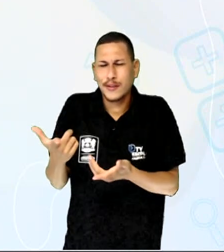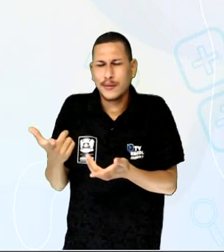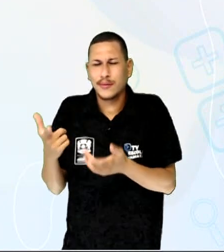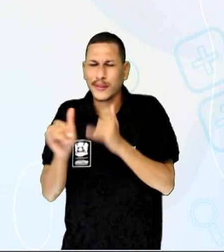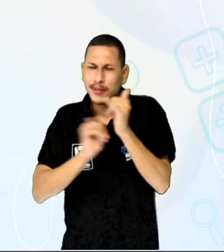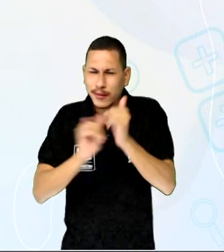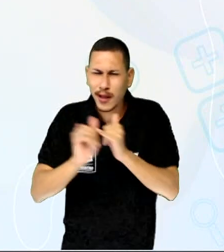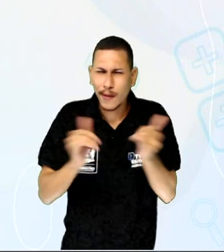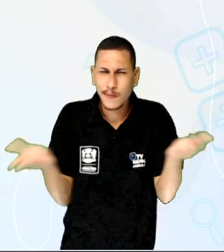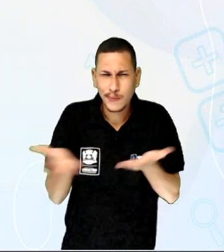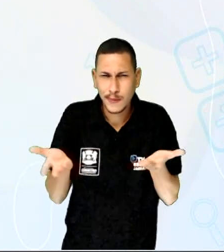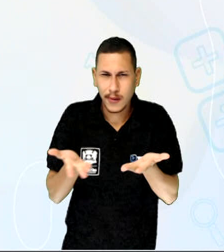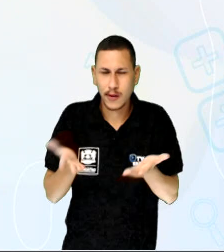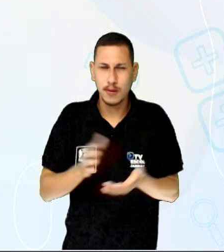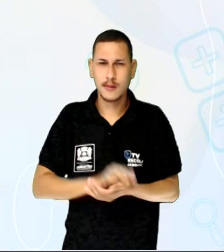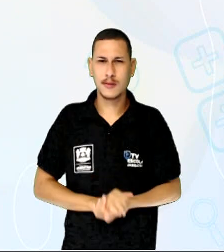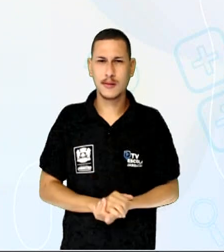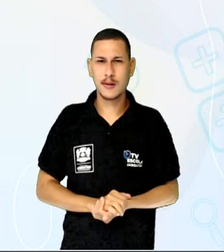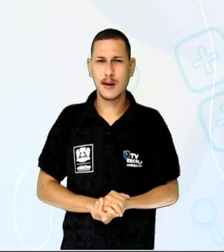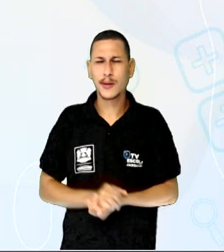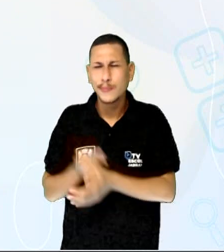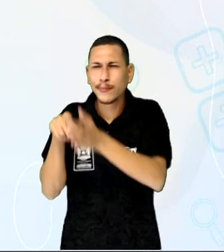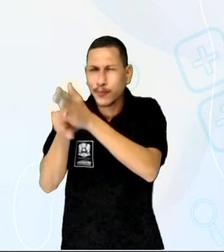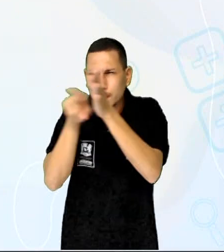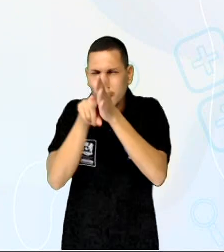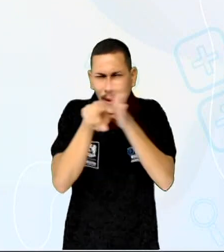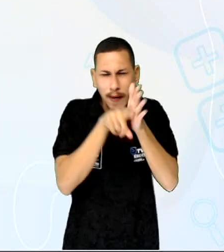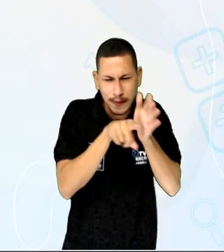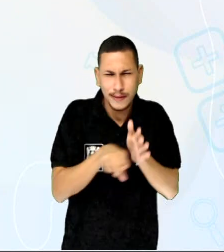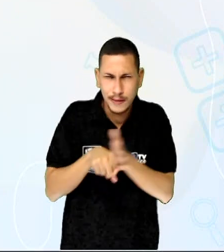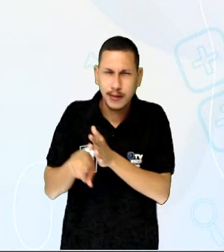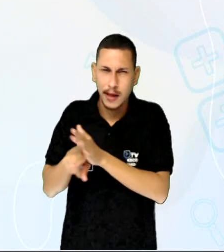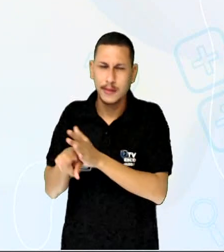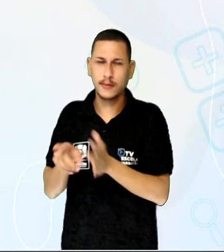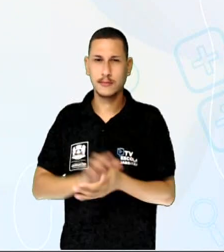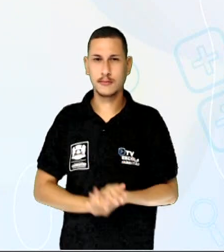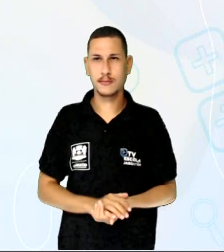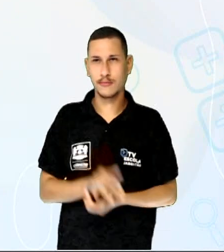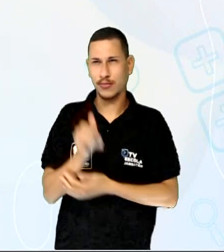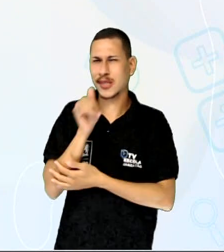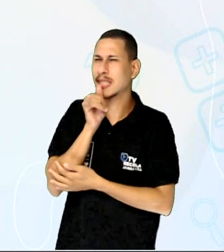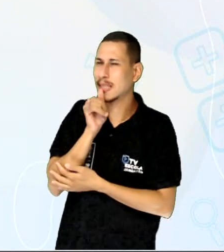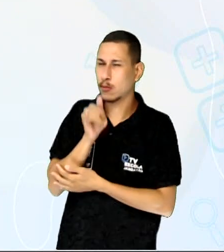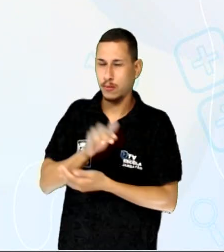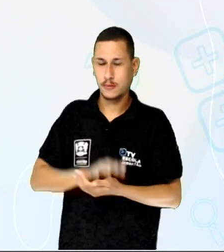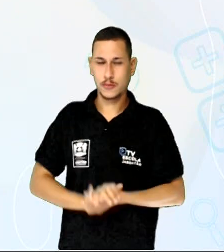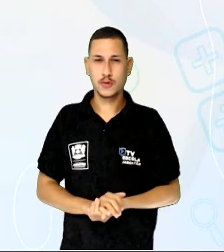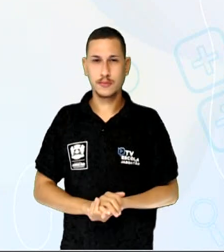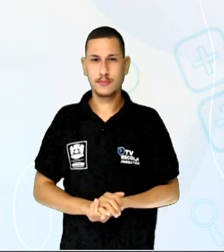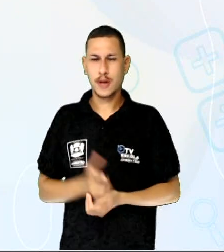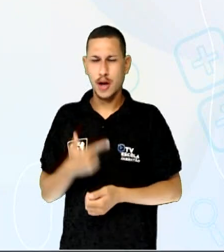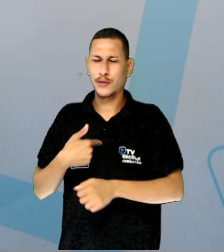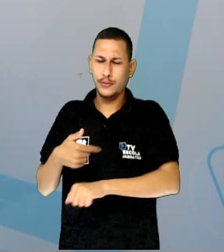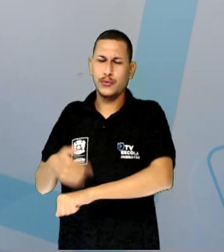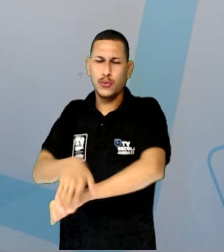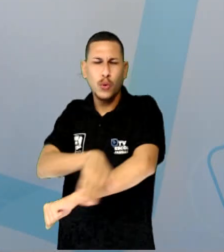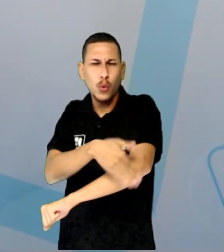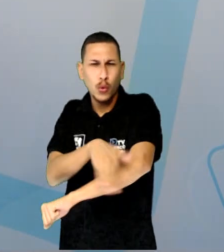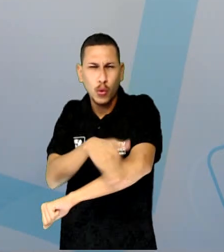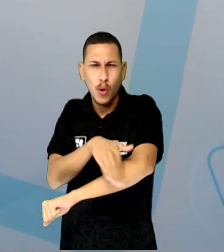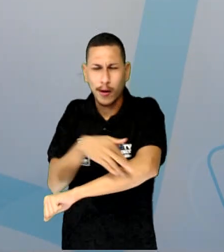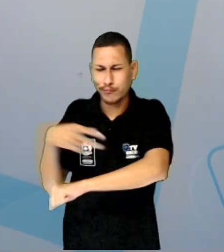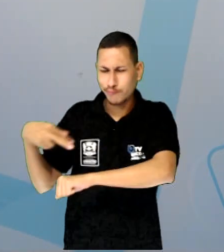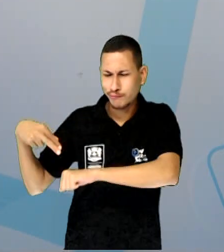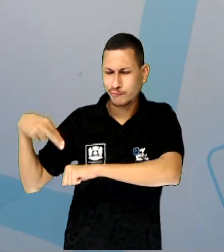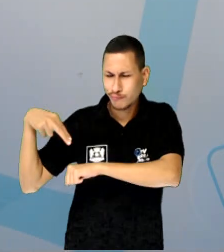agora, eu pesquisaria isso. Vamos supor, por exemplo, que eu estou na rua, né? E